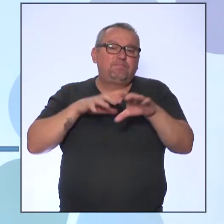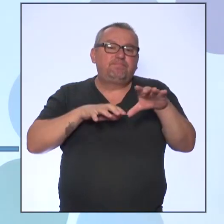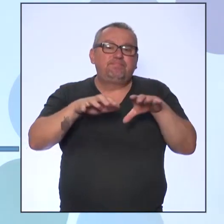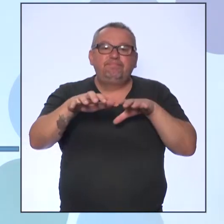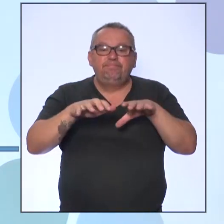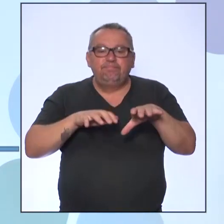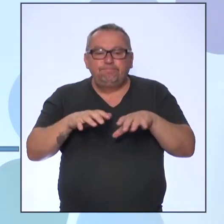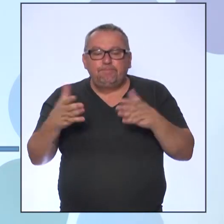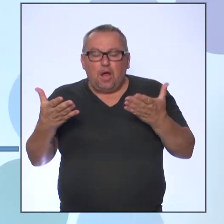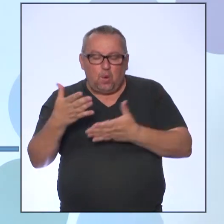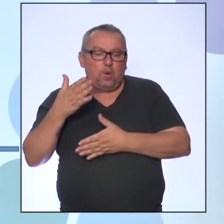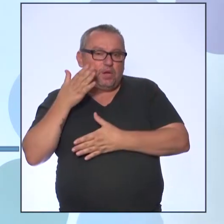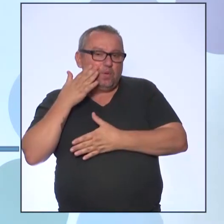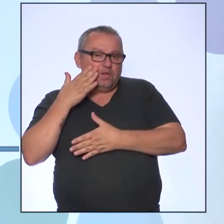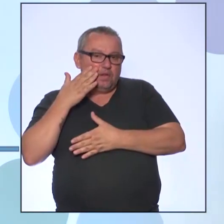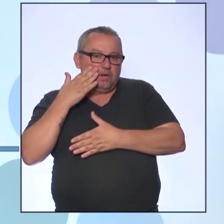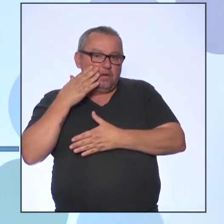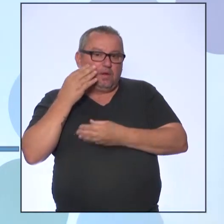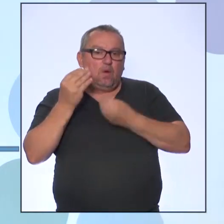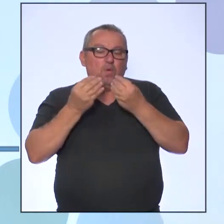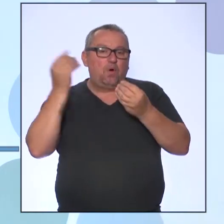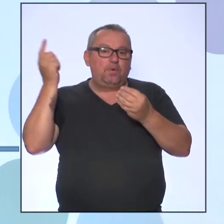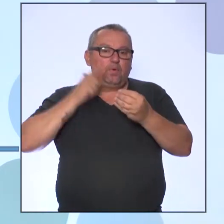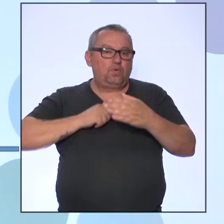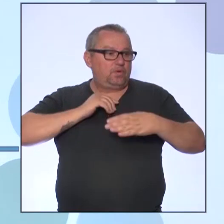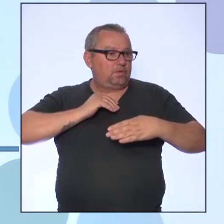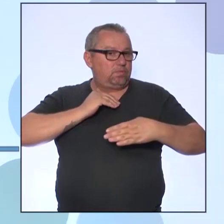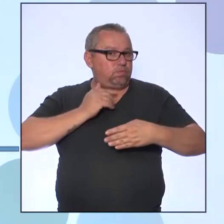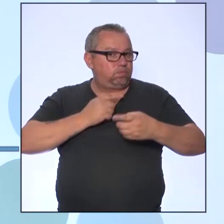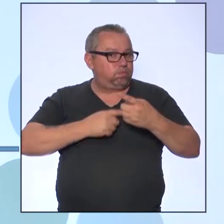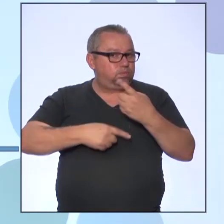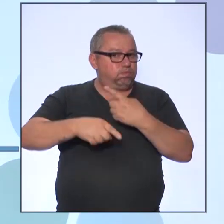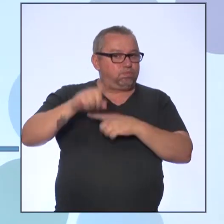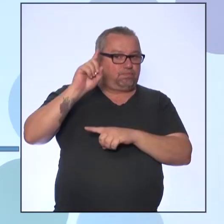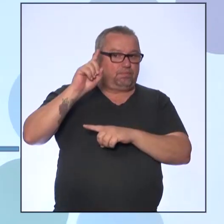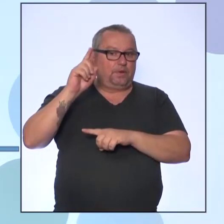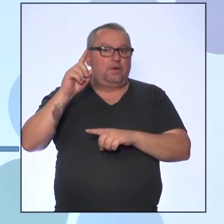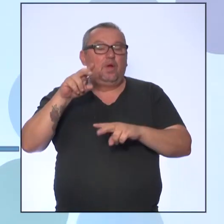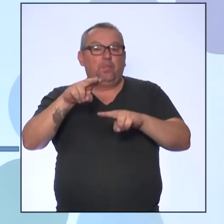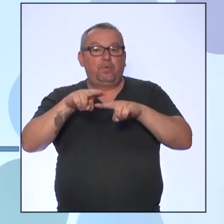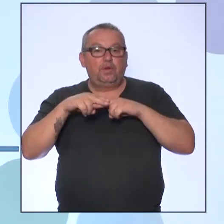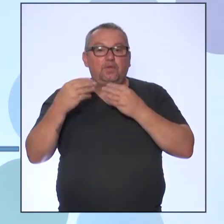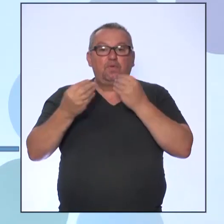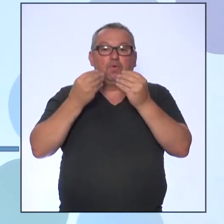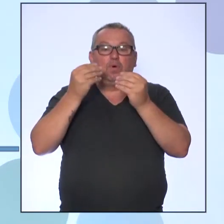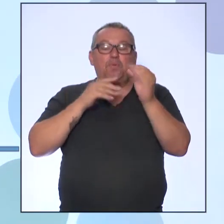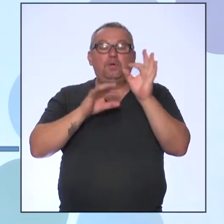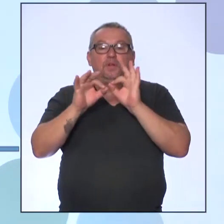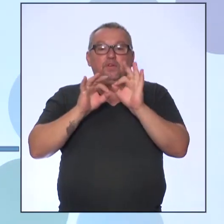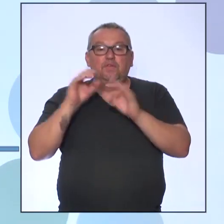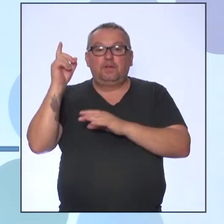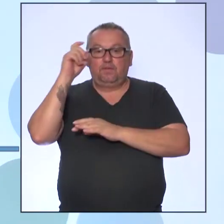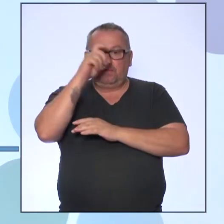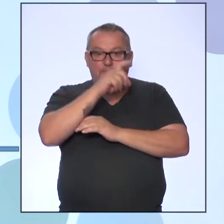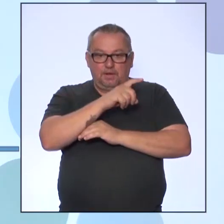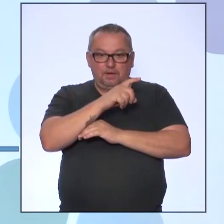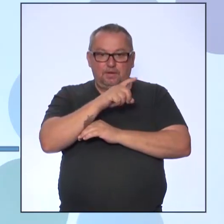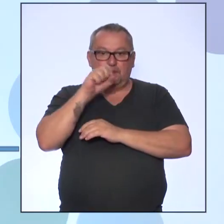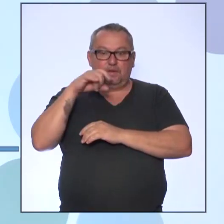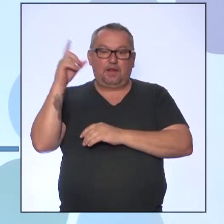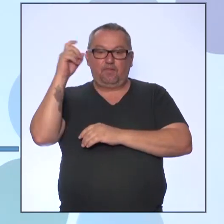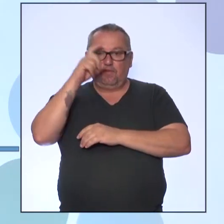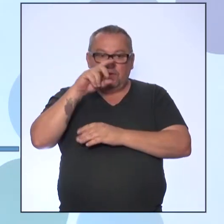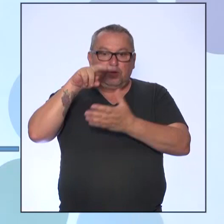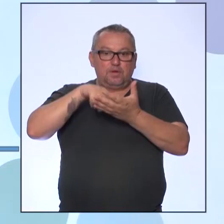eu estou vivenciando, né? E como que eu avanço em relação a isso? Por isso que é legal a gente propor como que eu soluciono as dificuldades, né? Se está